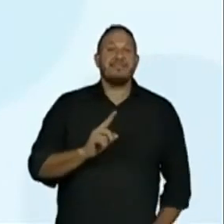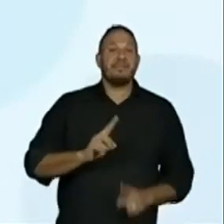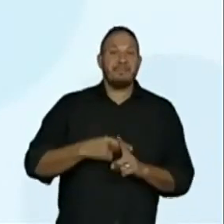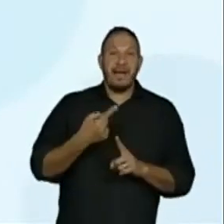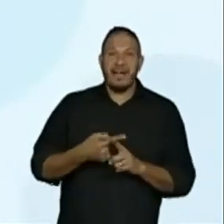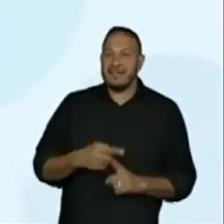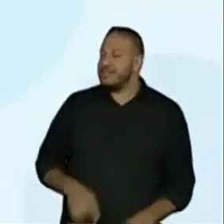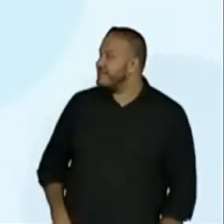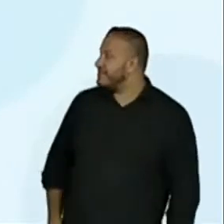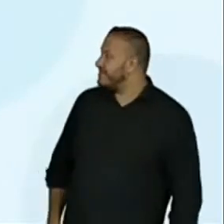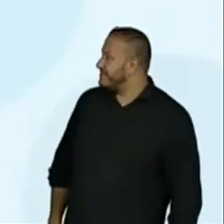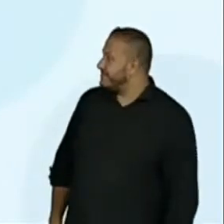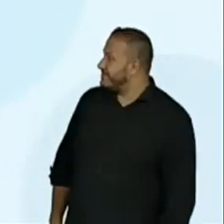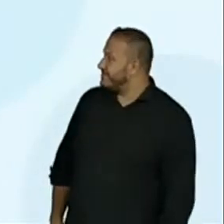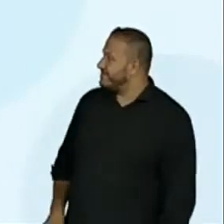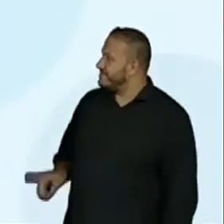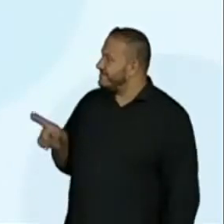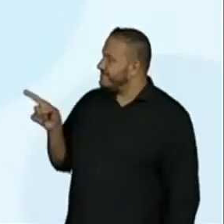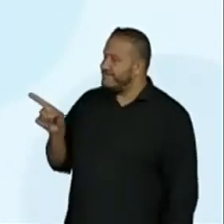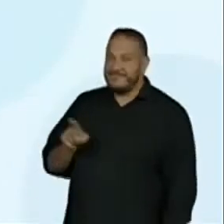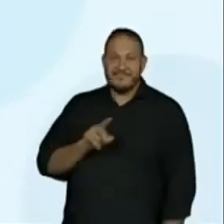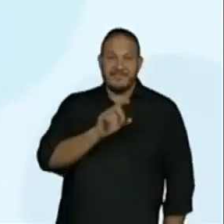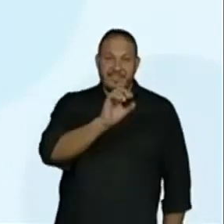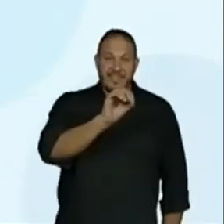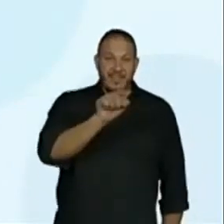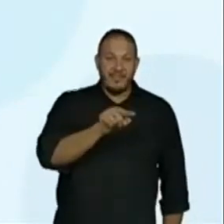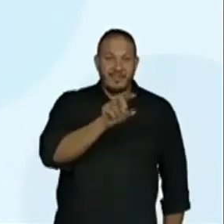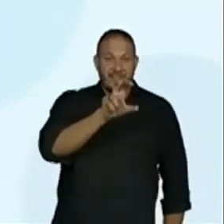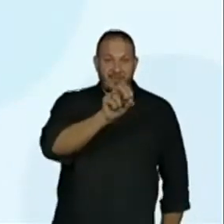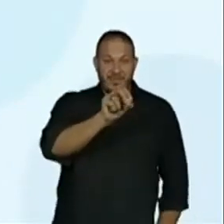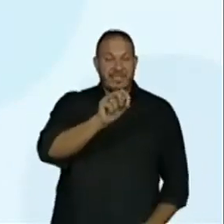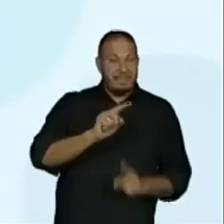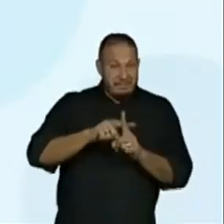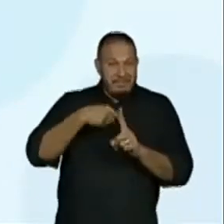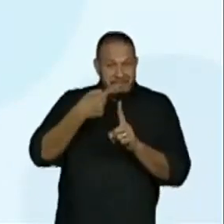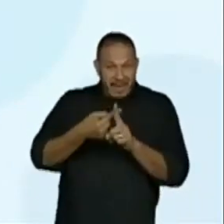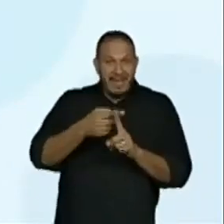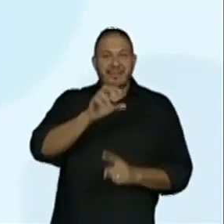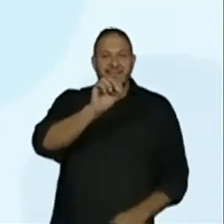mais 50 centavos mais 50 centavos